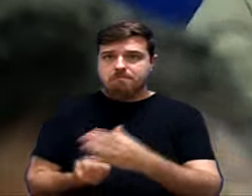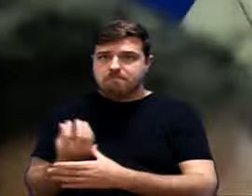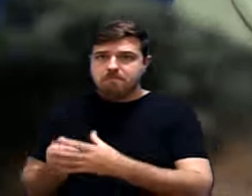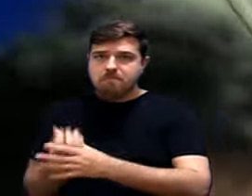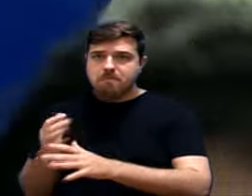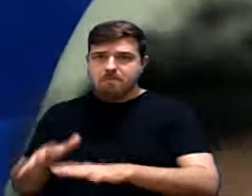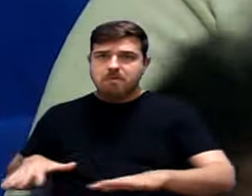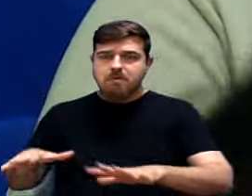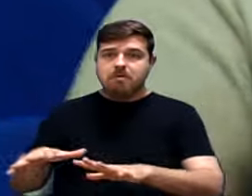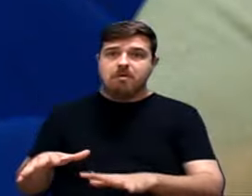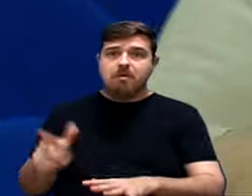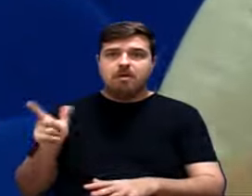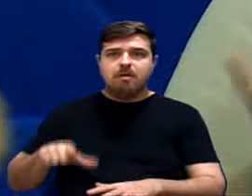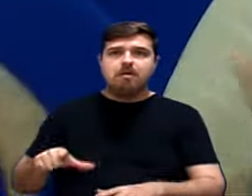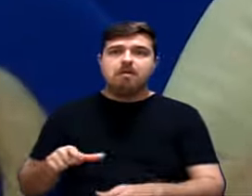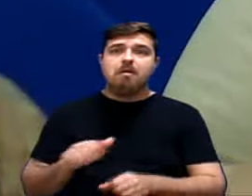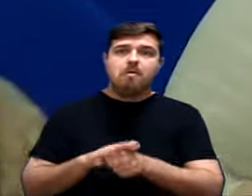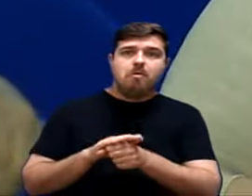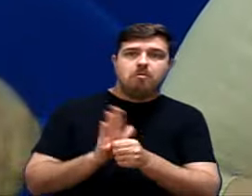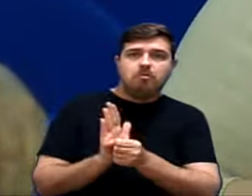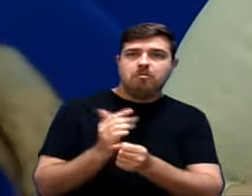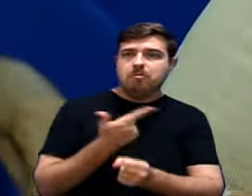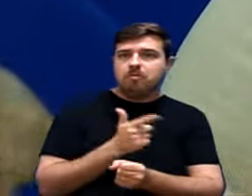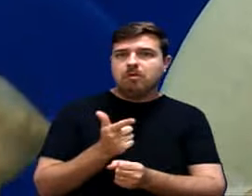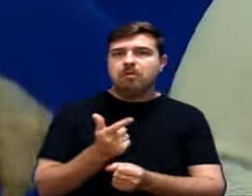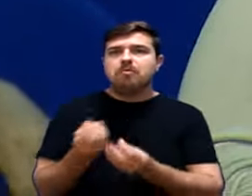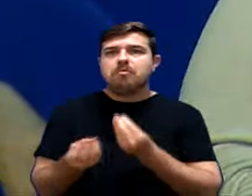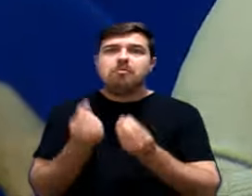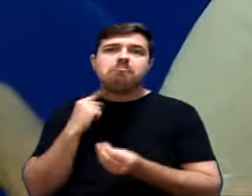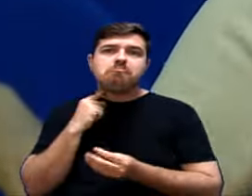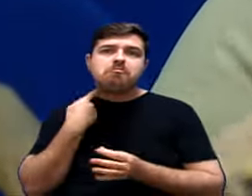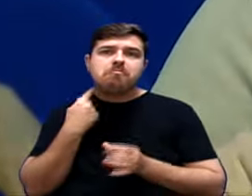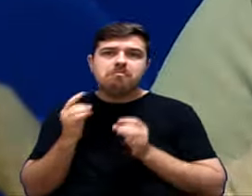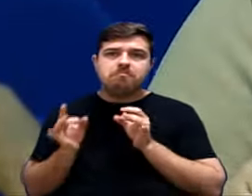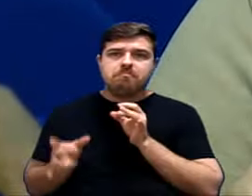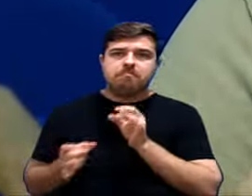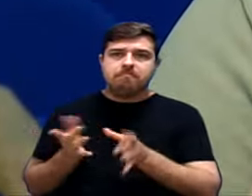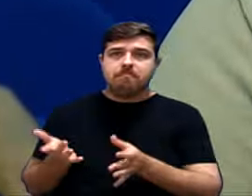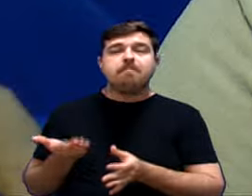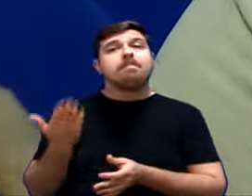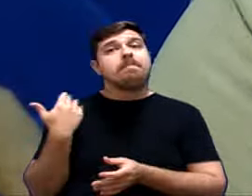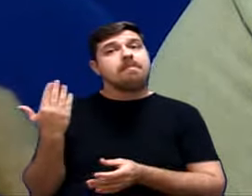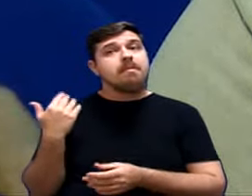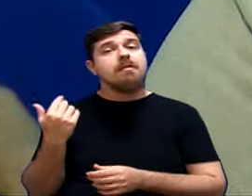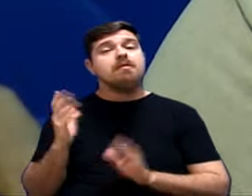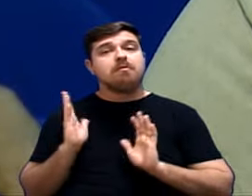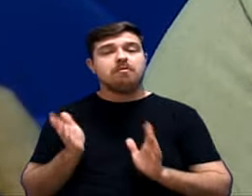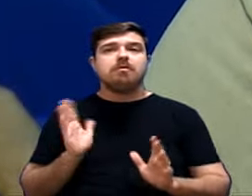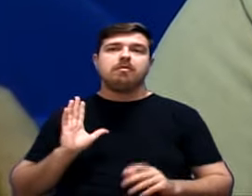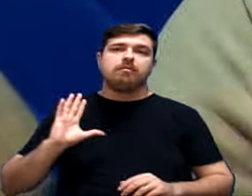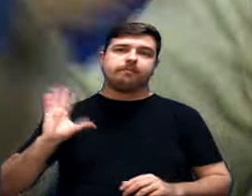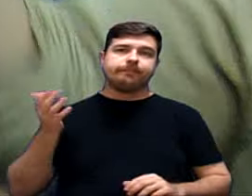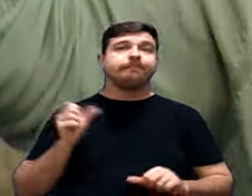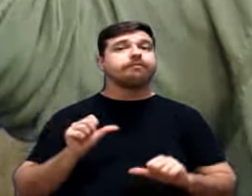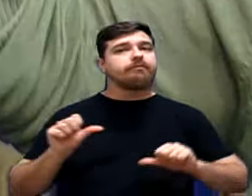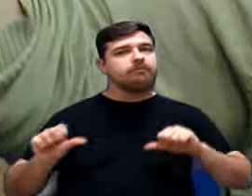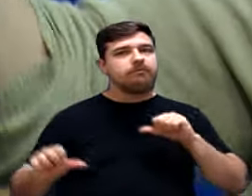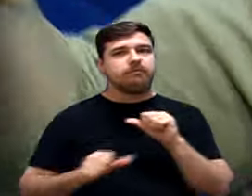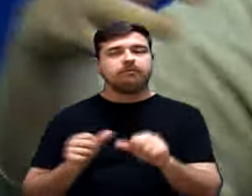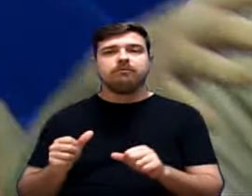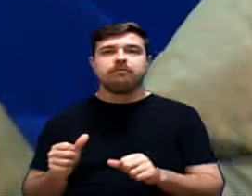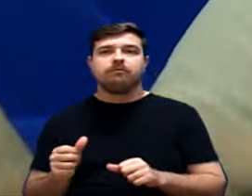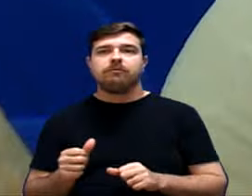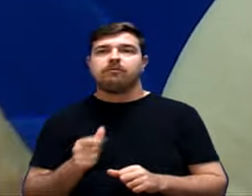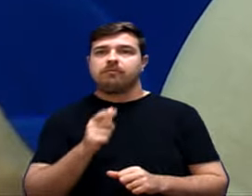esgoto Ah mas aí é pior piora porque o esgoto já foi reformulado na Rua José Marque que é on desemboca